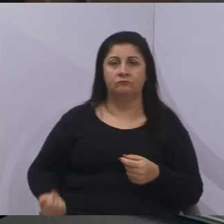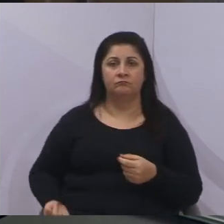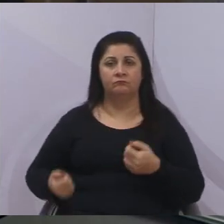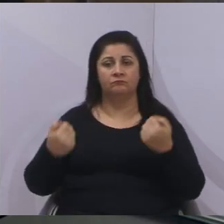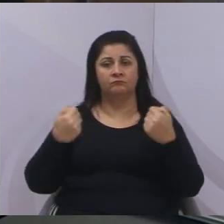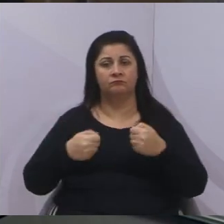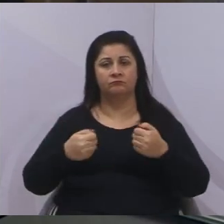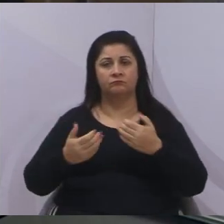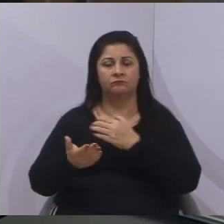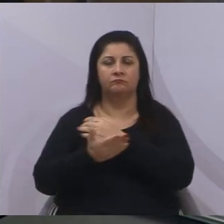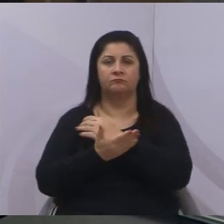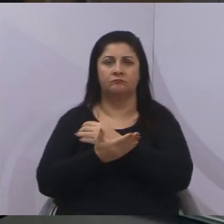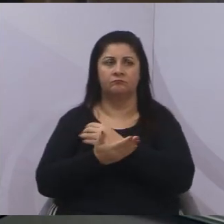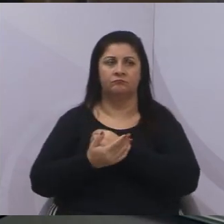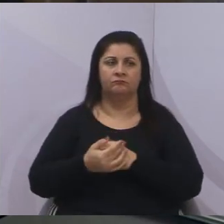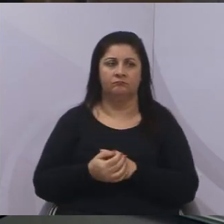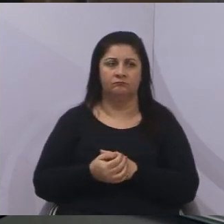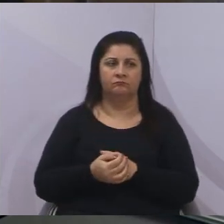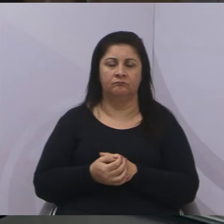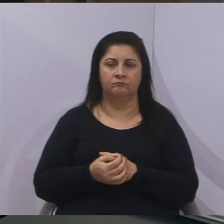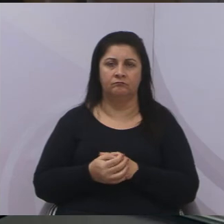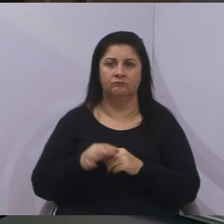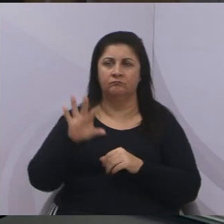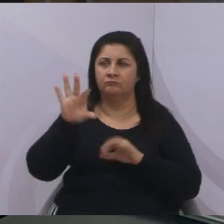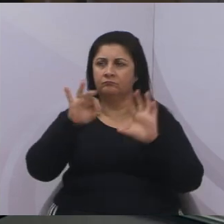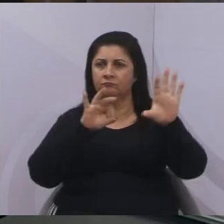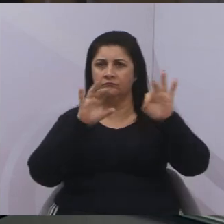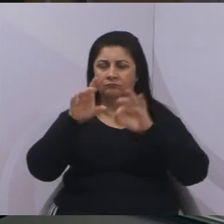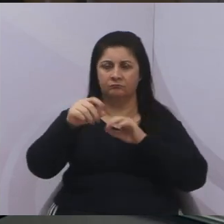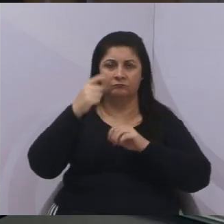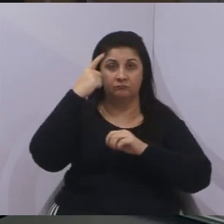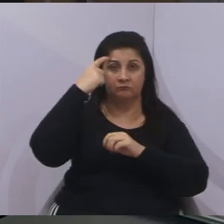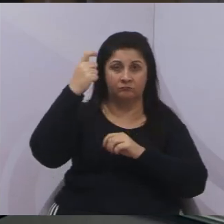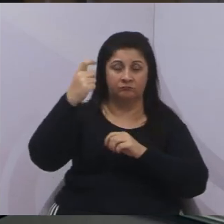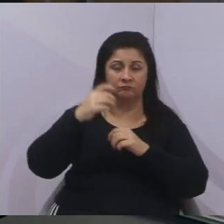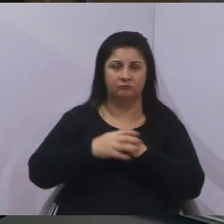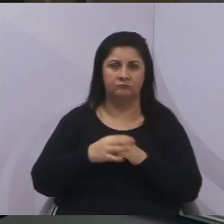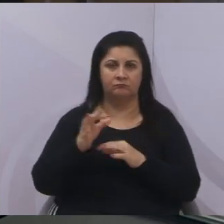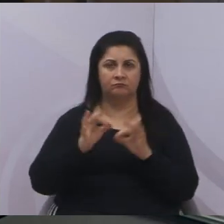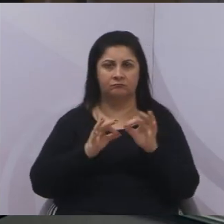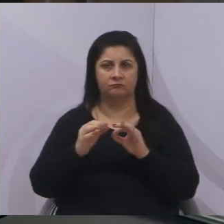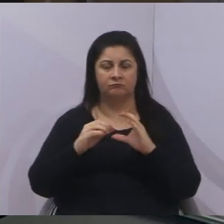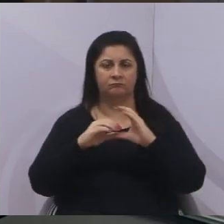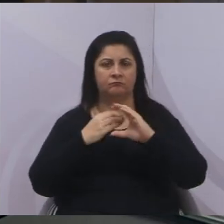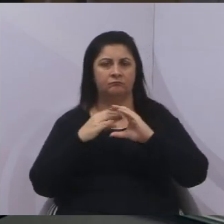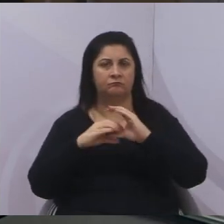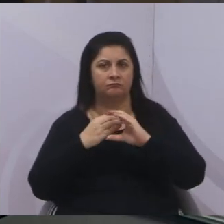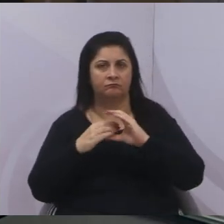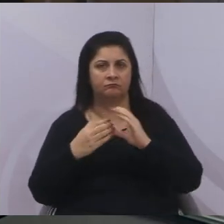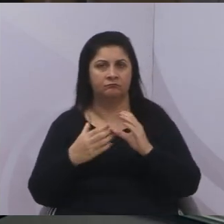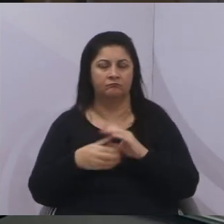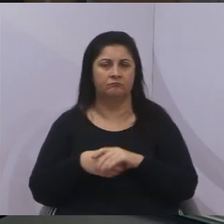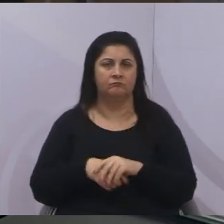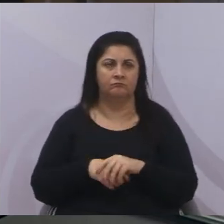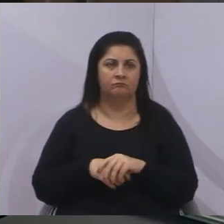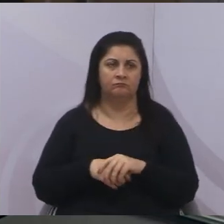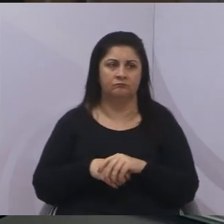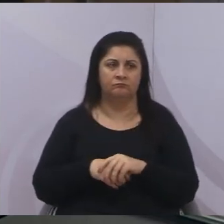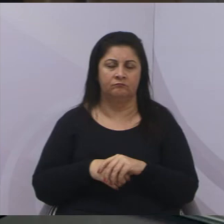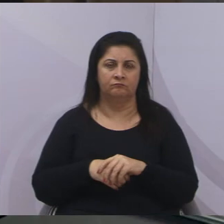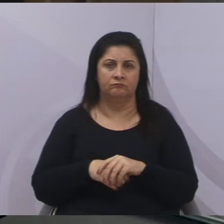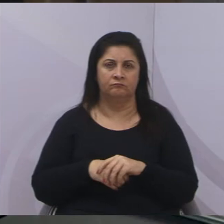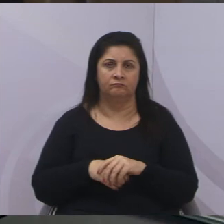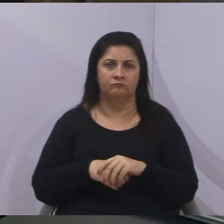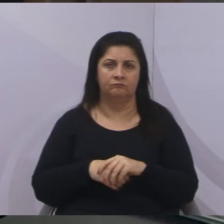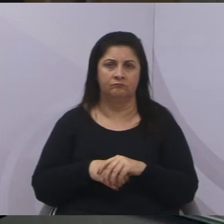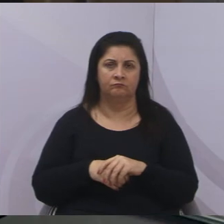no sentido de amarrar essas ideias, né, esse concurso, essa forma deles serem inseridos para